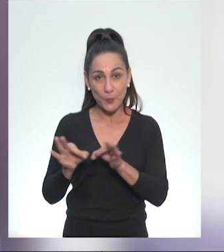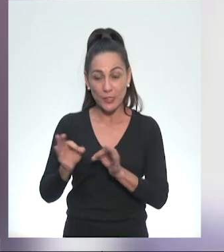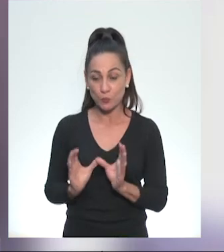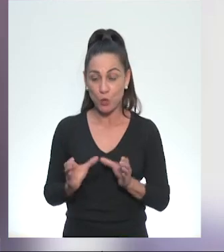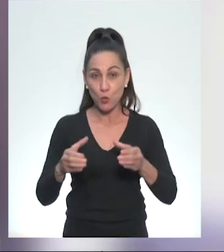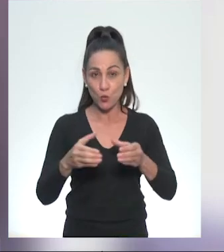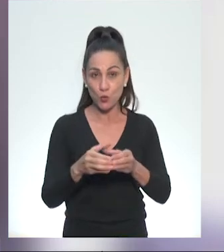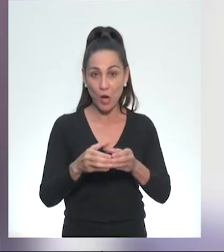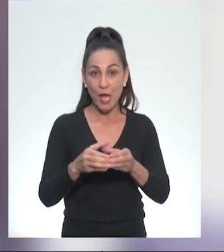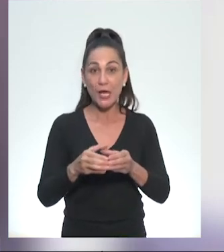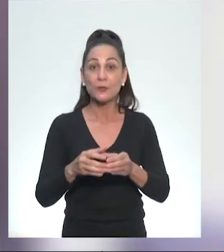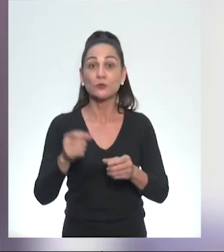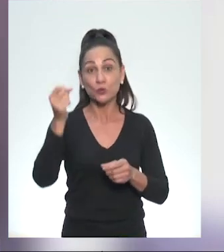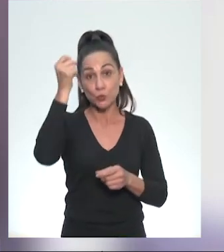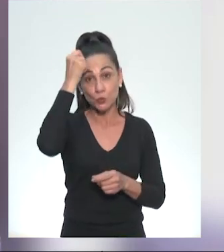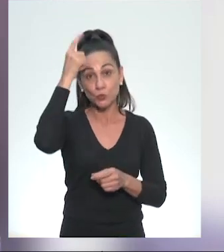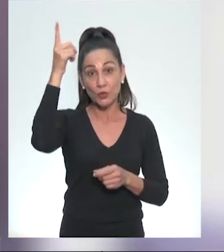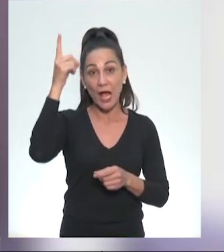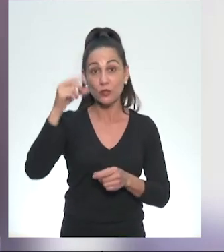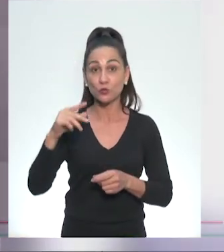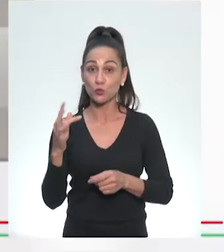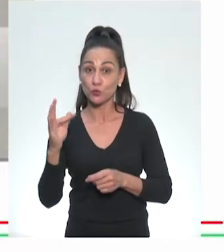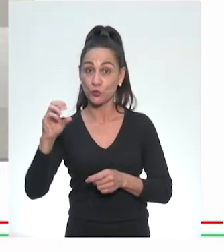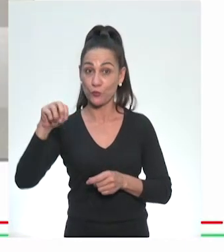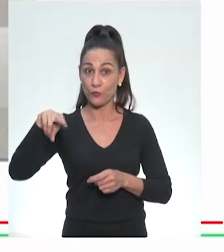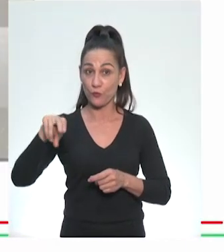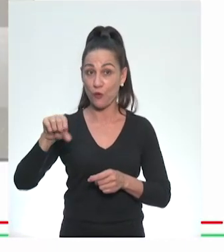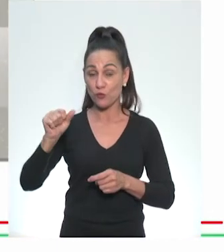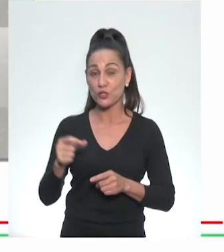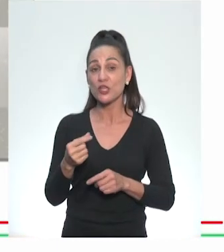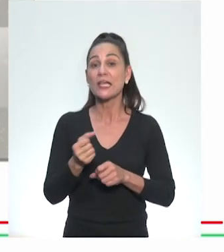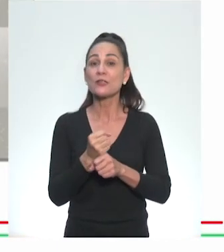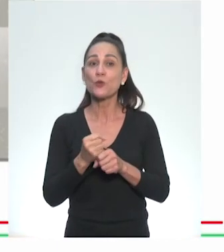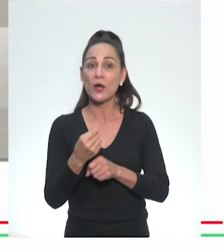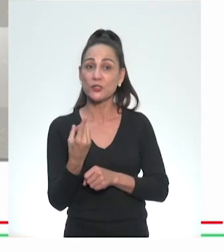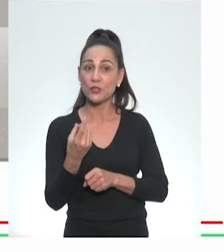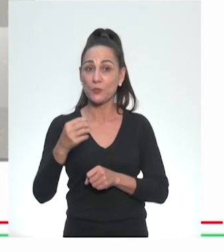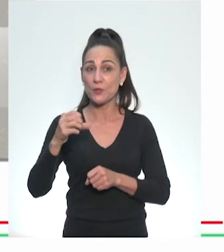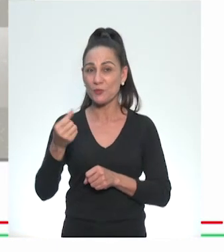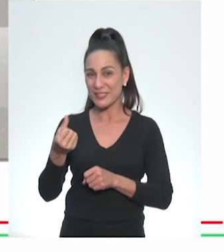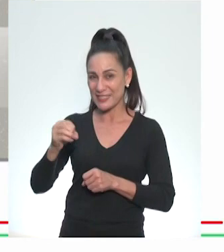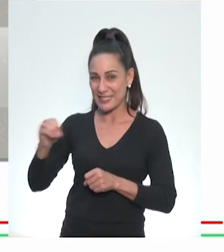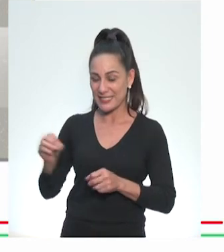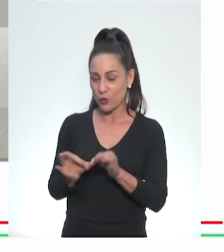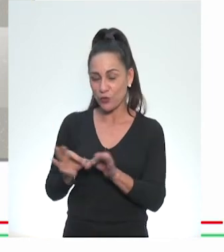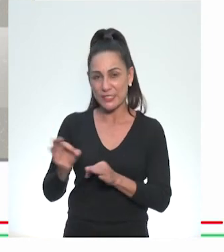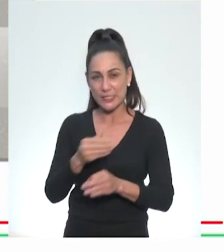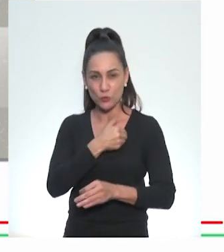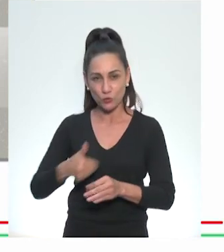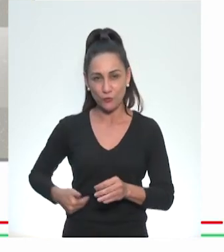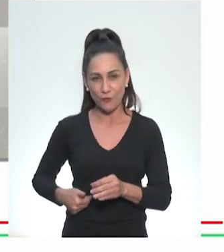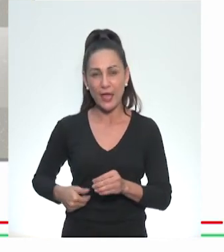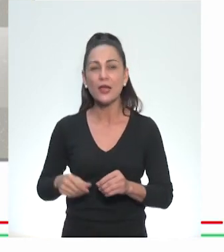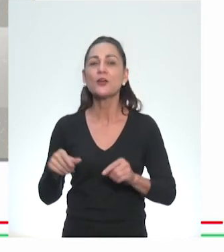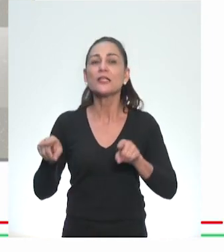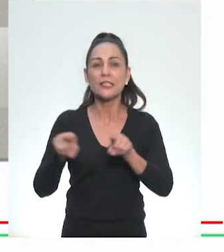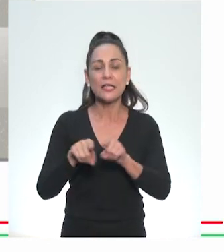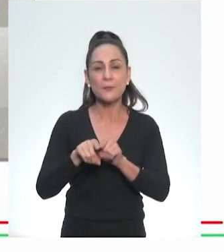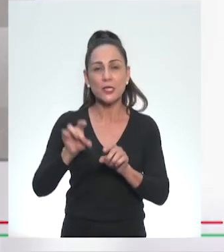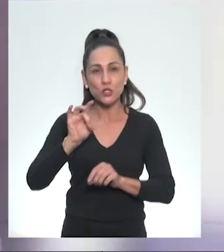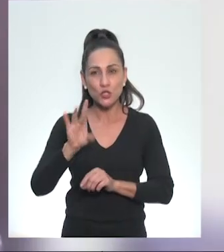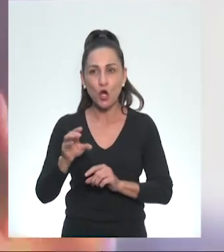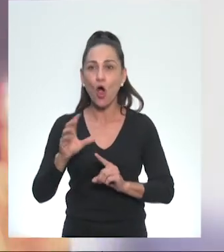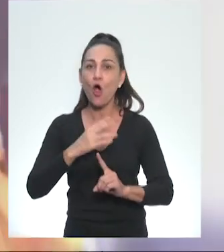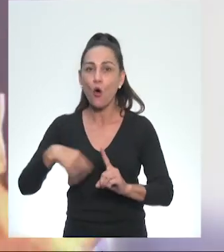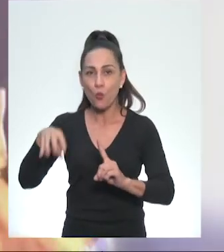grupo étnico-cultural dos Fons e ele é erguido em 1600, tendo organização de governo que contava aí, além do rei,